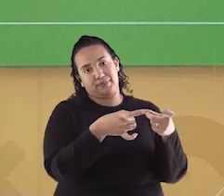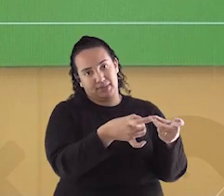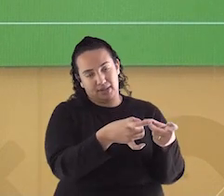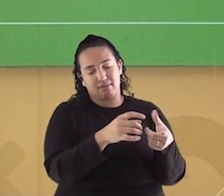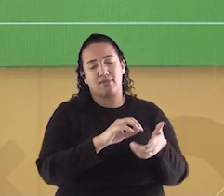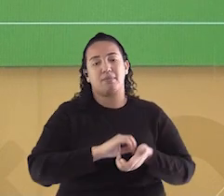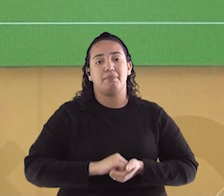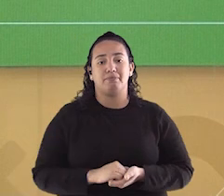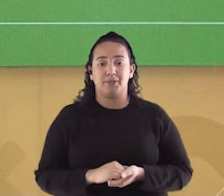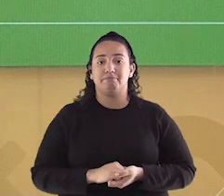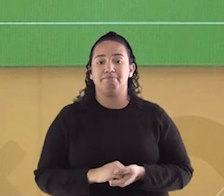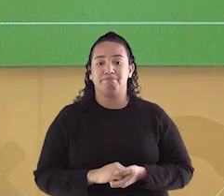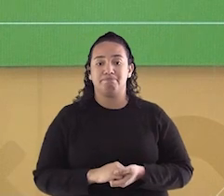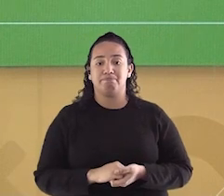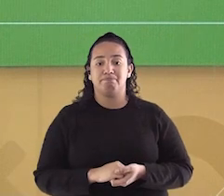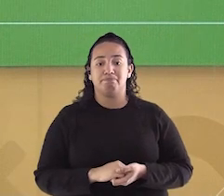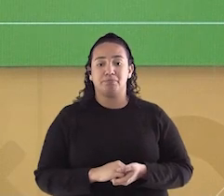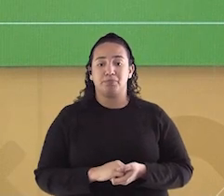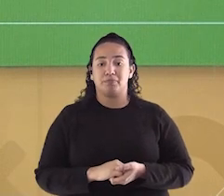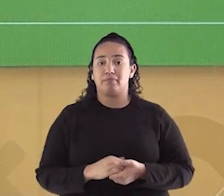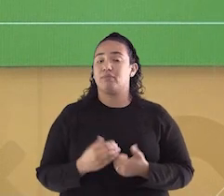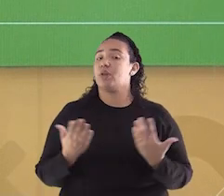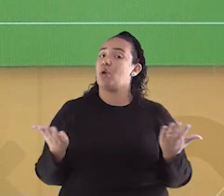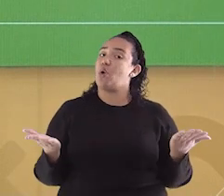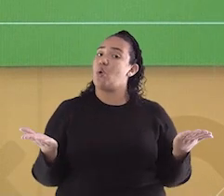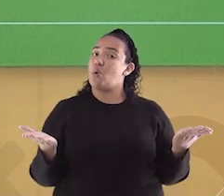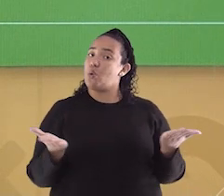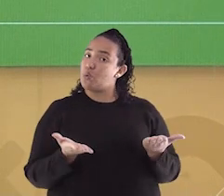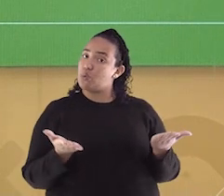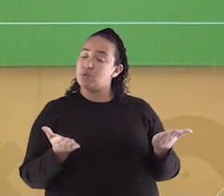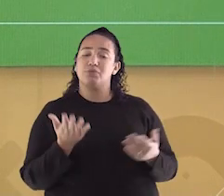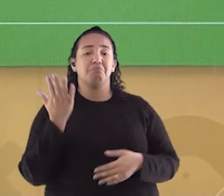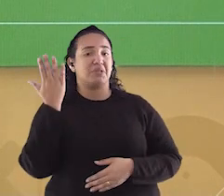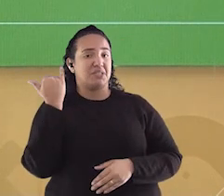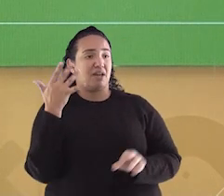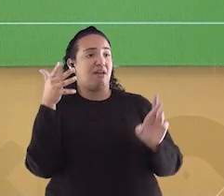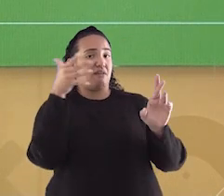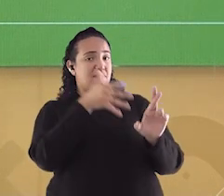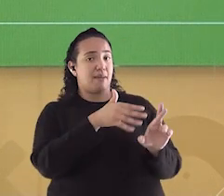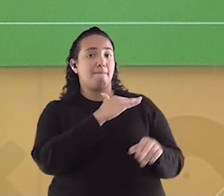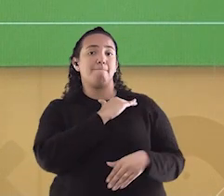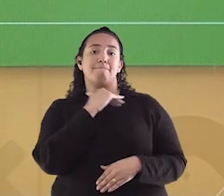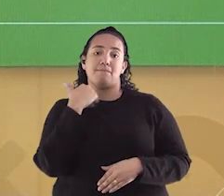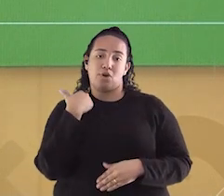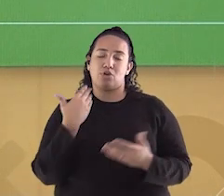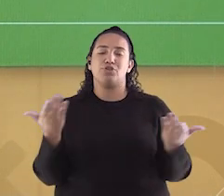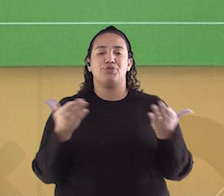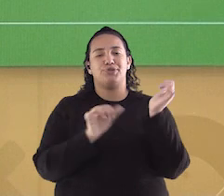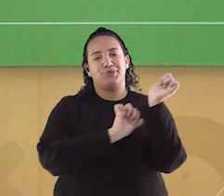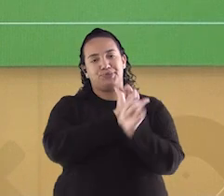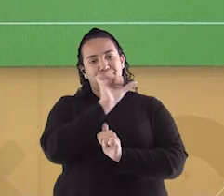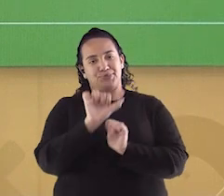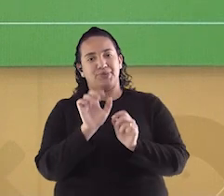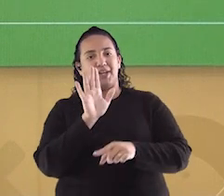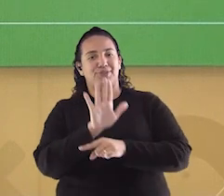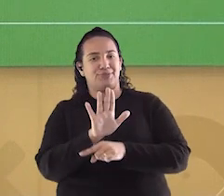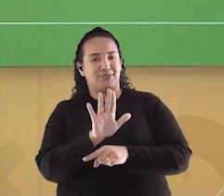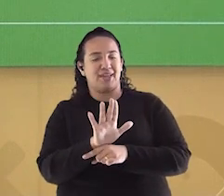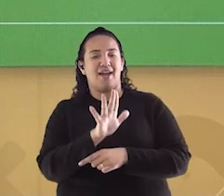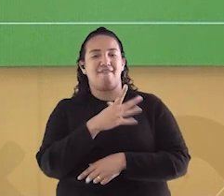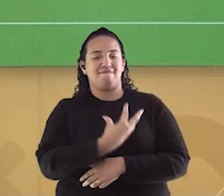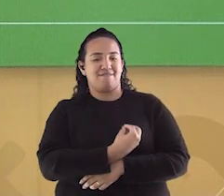guerra. Hoje, o que por muito tempo foi referência de morte é utilizado para amenizar dores e salvar